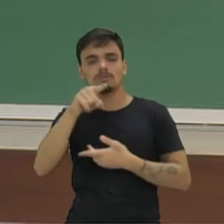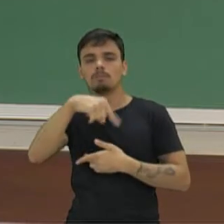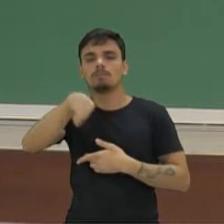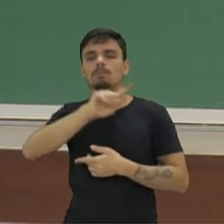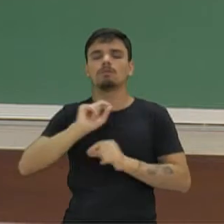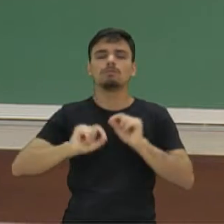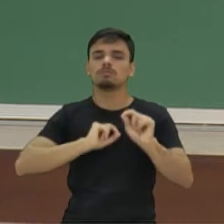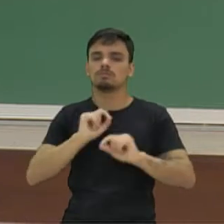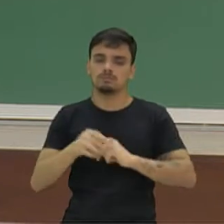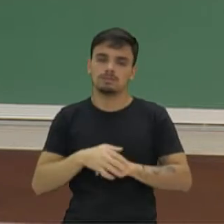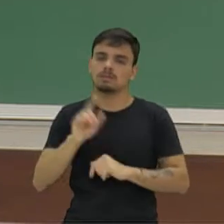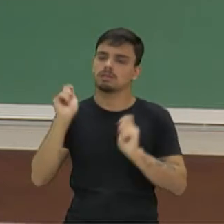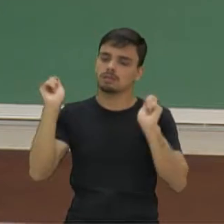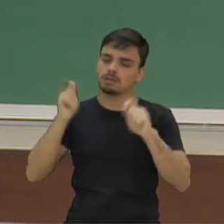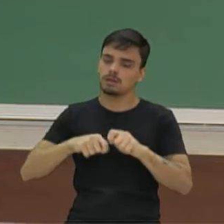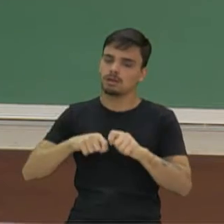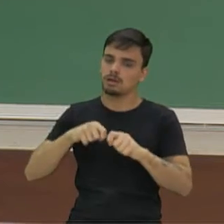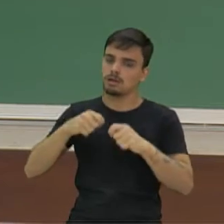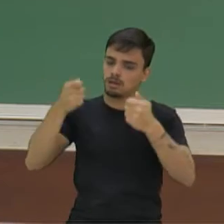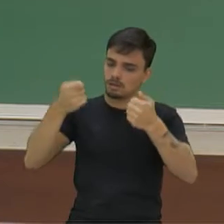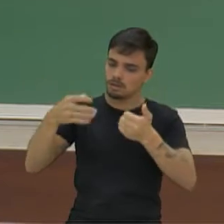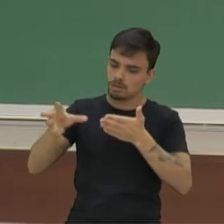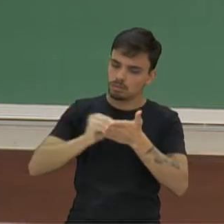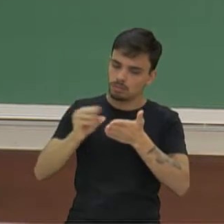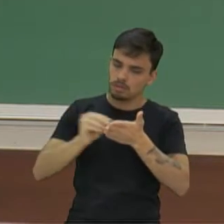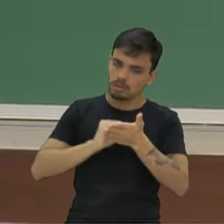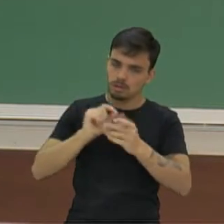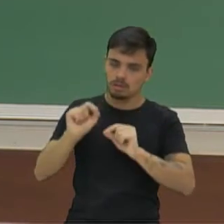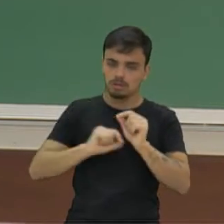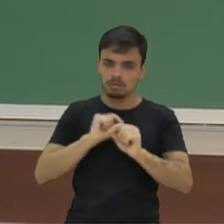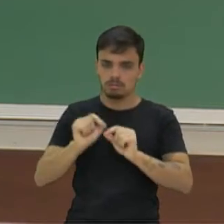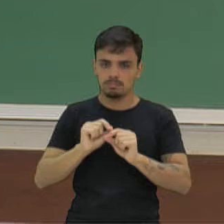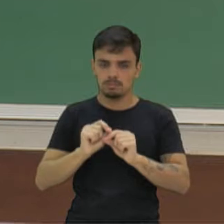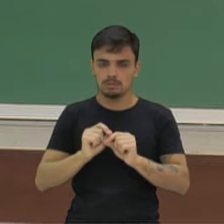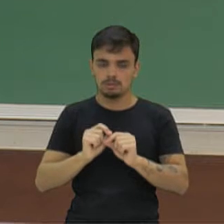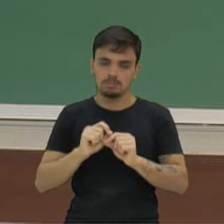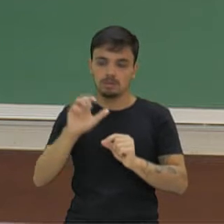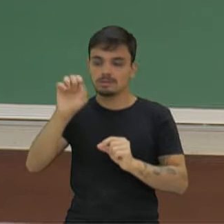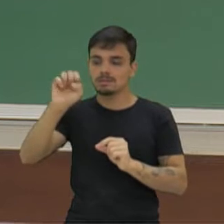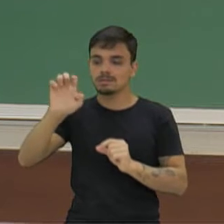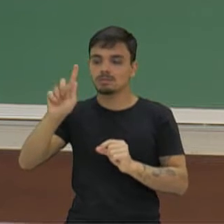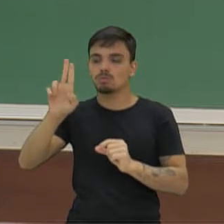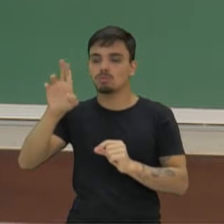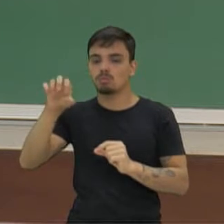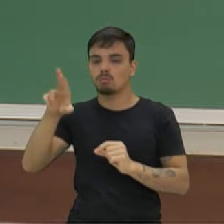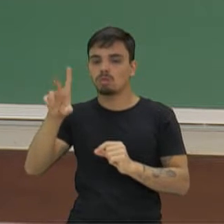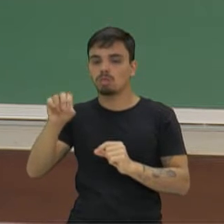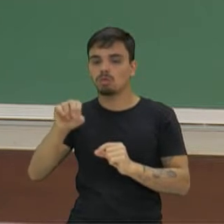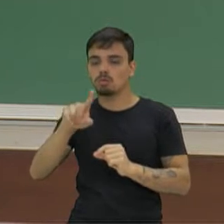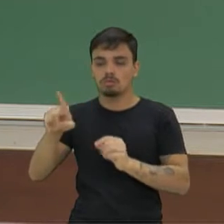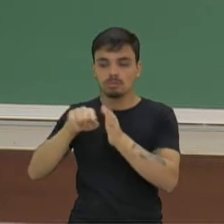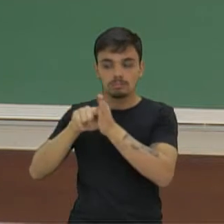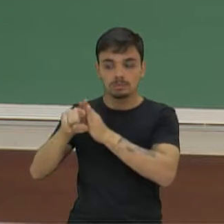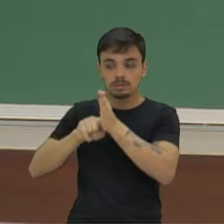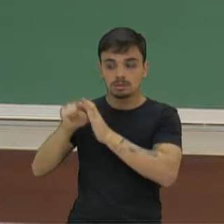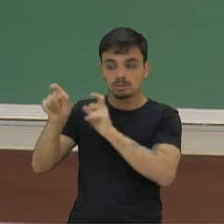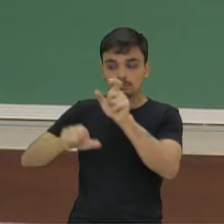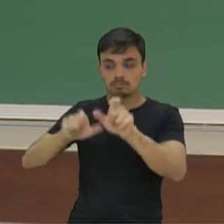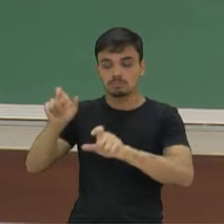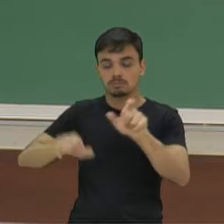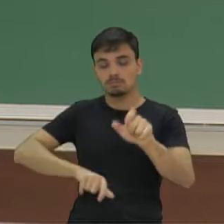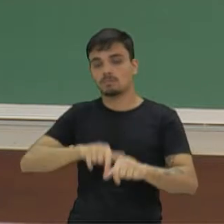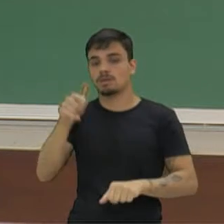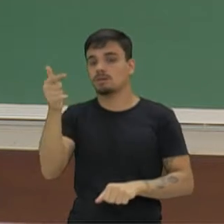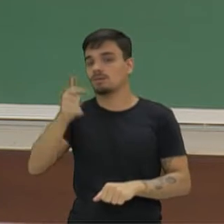certo? Você pode anotar, o que eu vou falar você pode dizer, segundo os pesquisadores, não